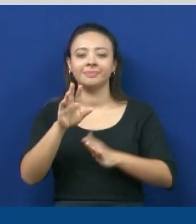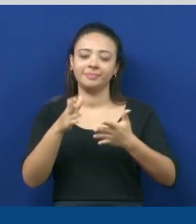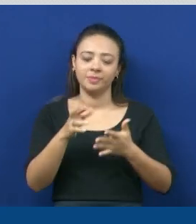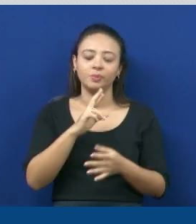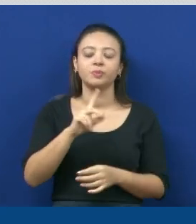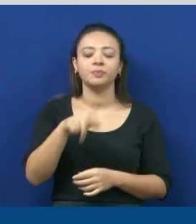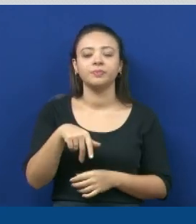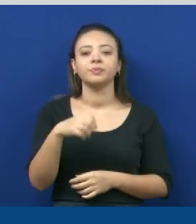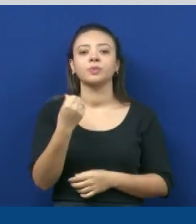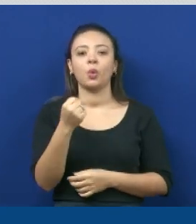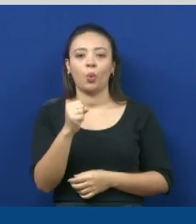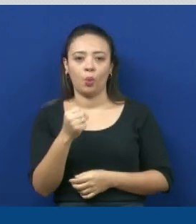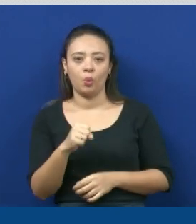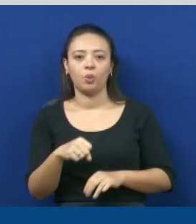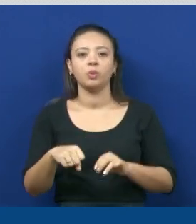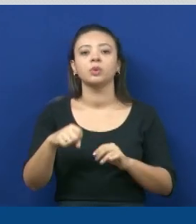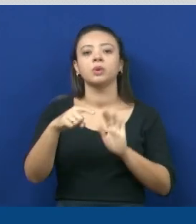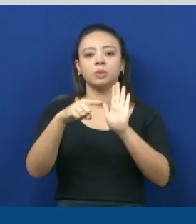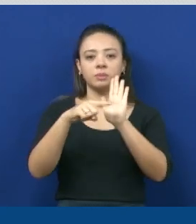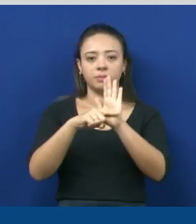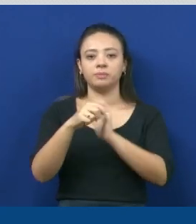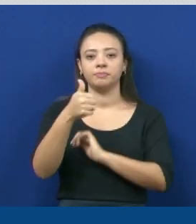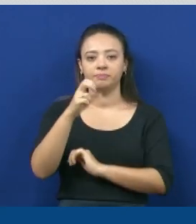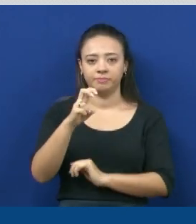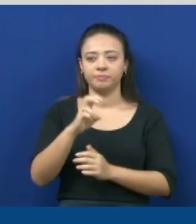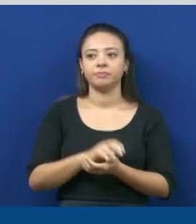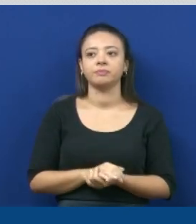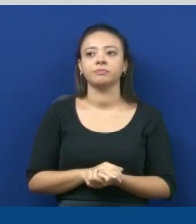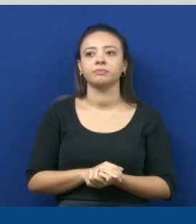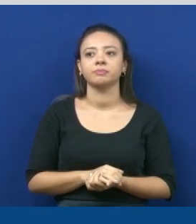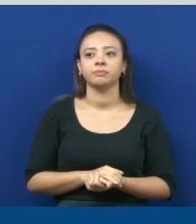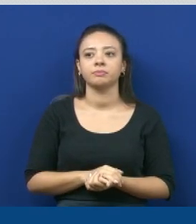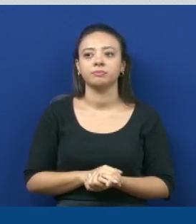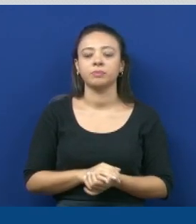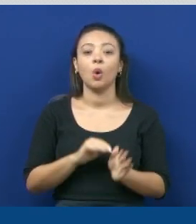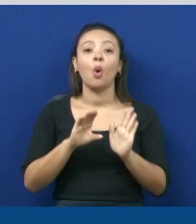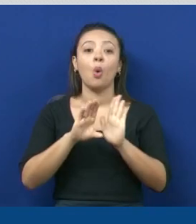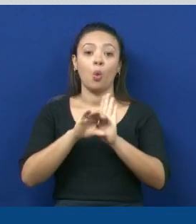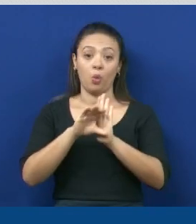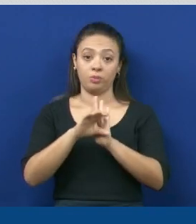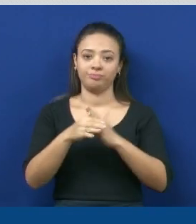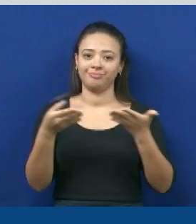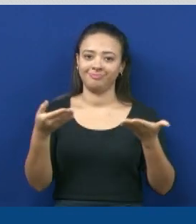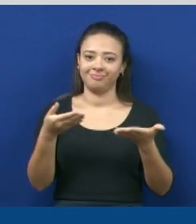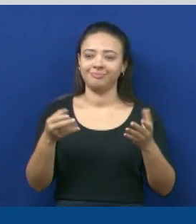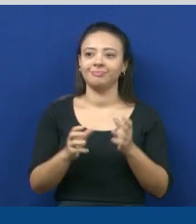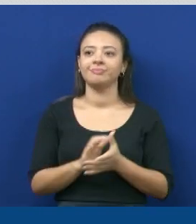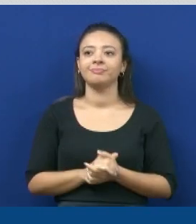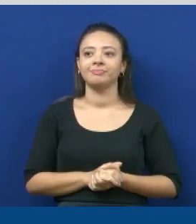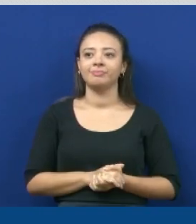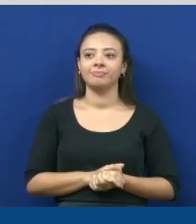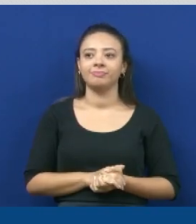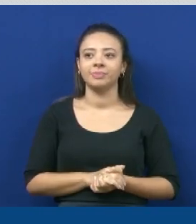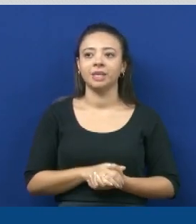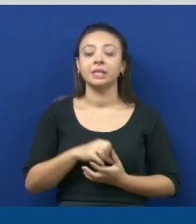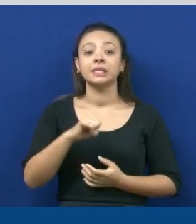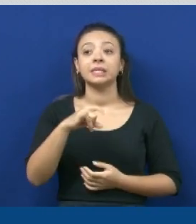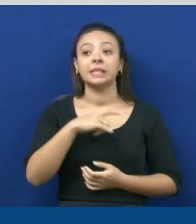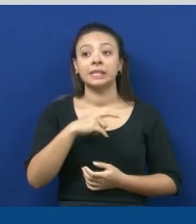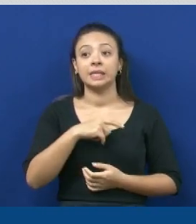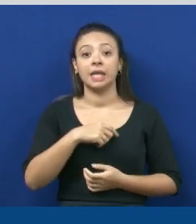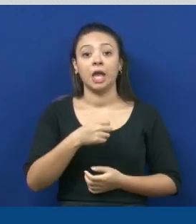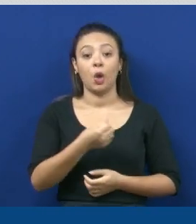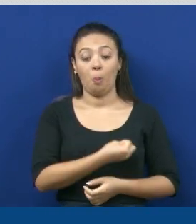seria a forma mais simples de escrever essa expressão. Então, de forma geral, aí está a regrinha, em